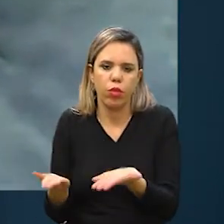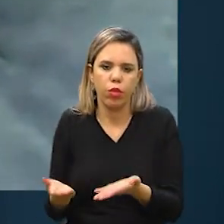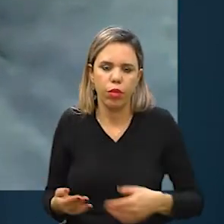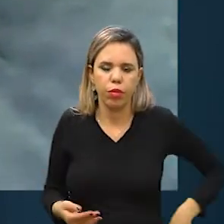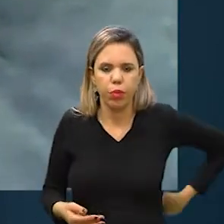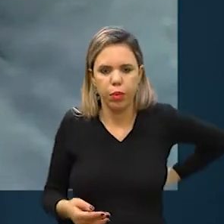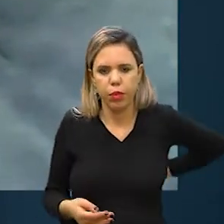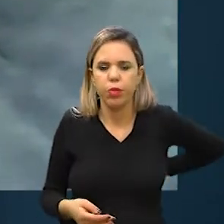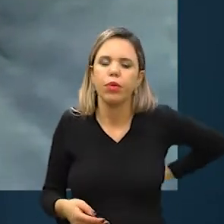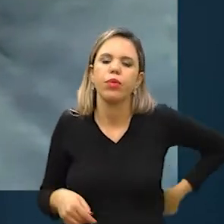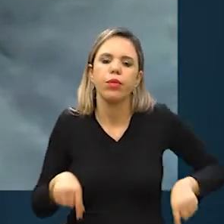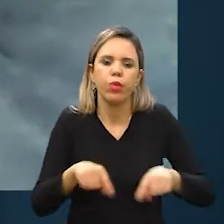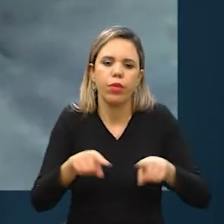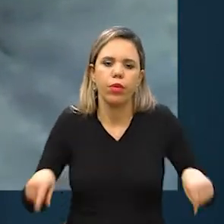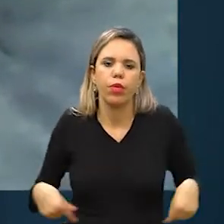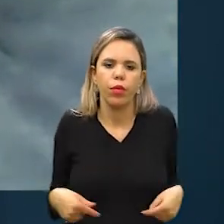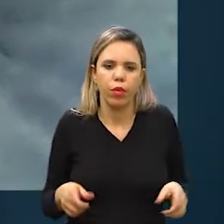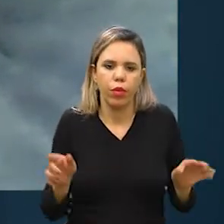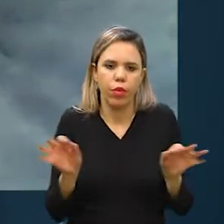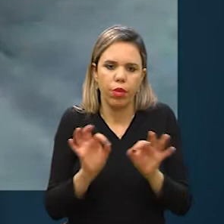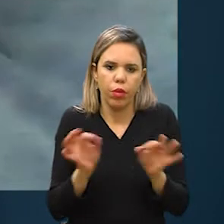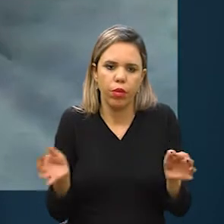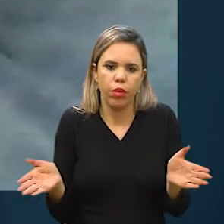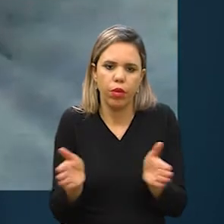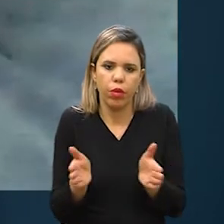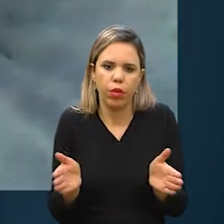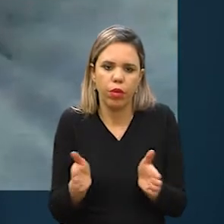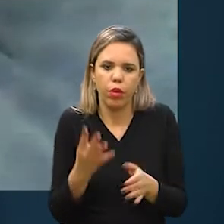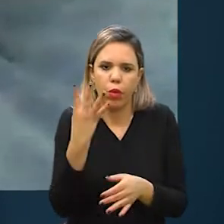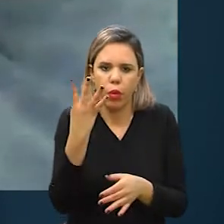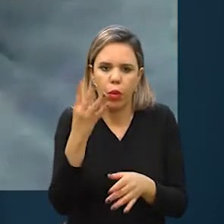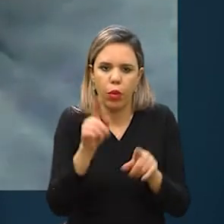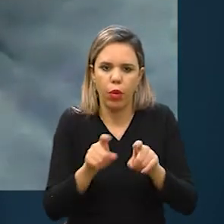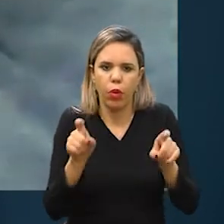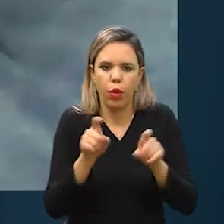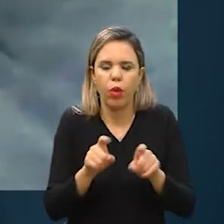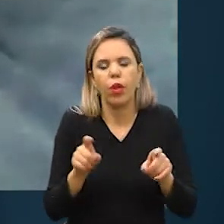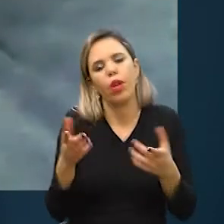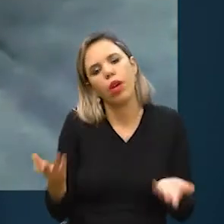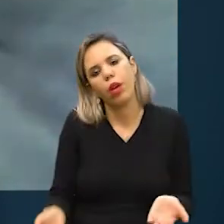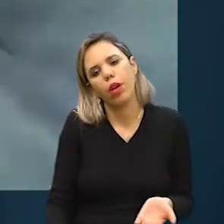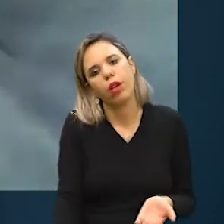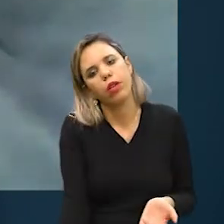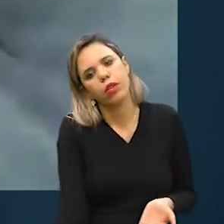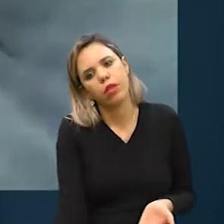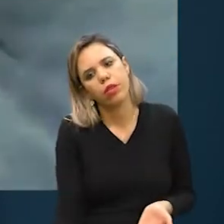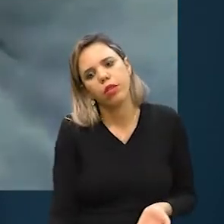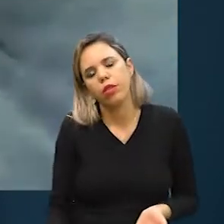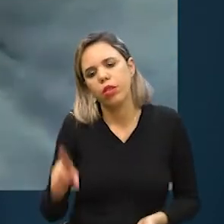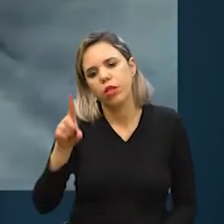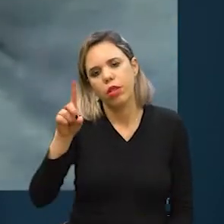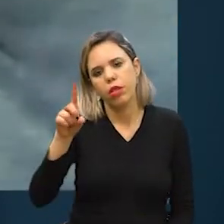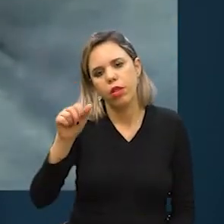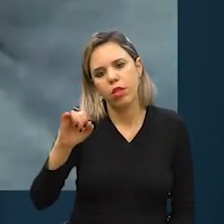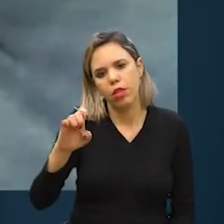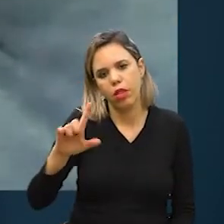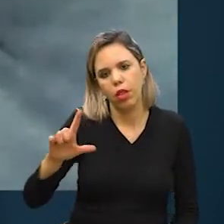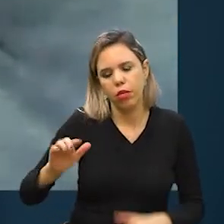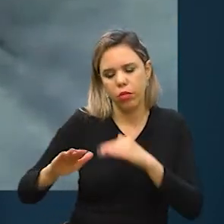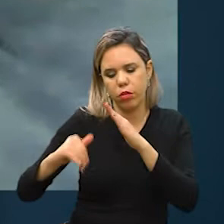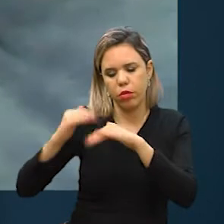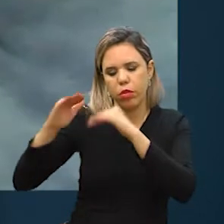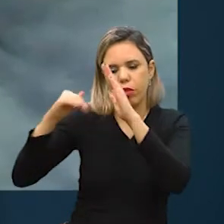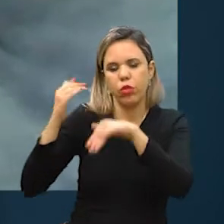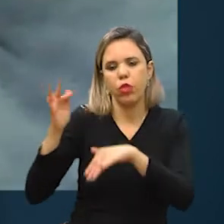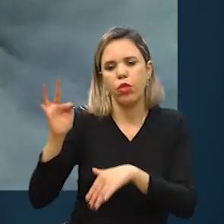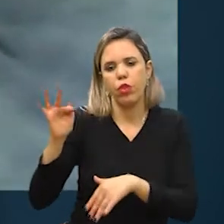eles foi uma salinha de 4x4 com 4 computadores. E foi assim que o Daniel começou a se